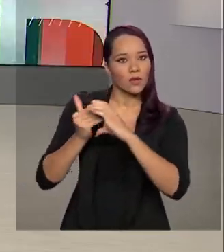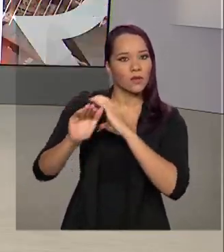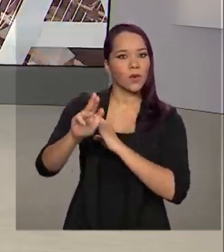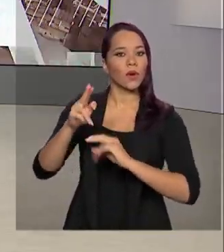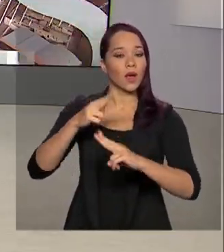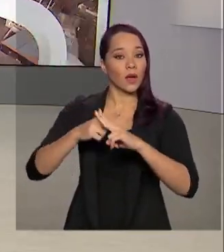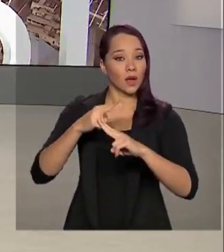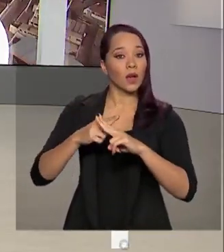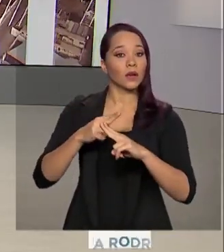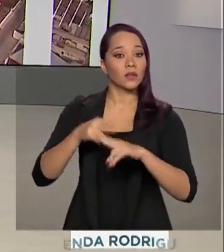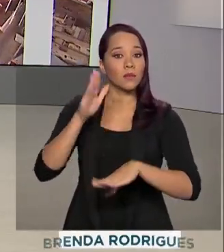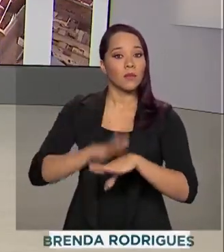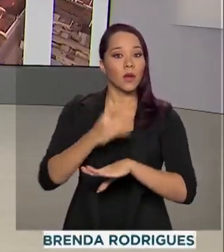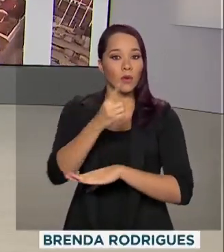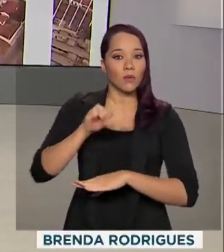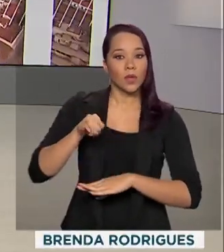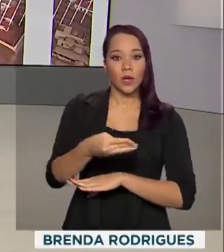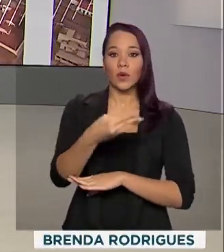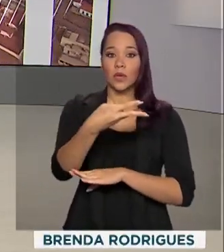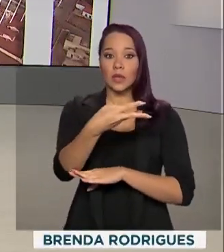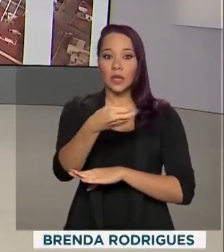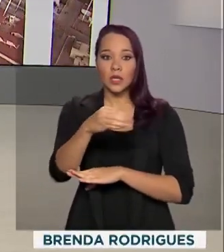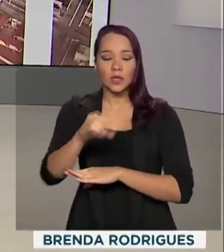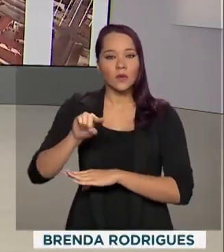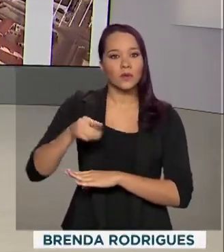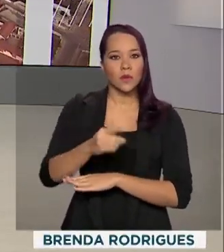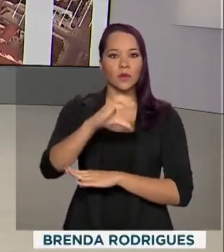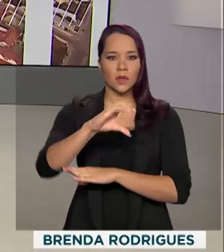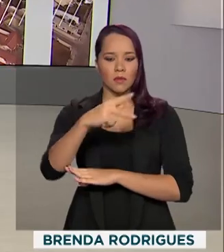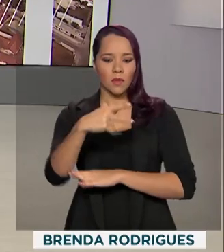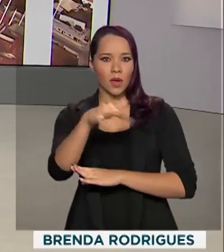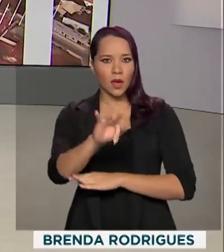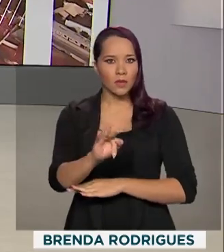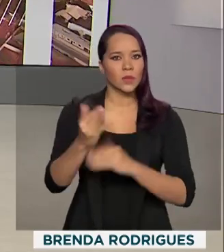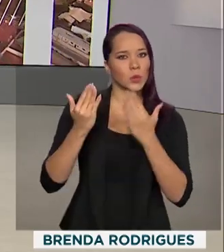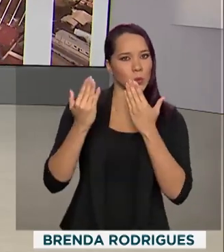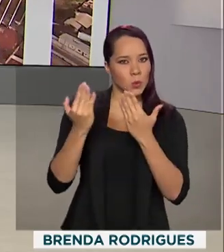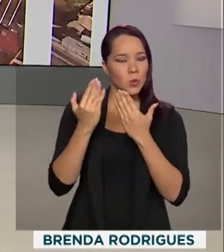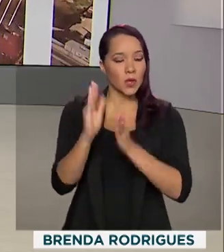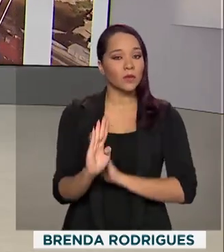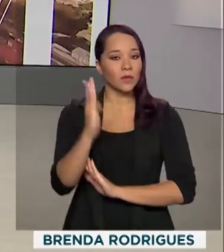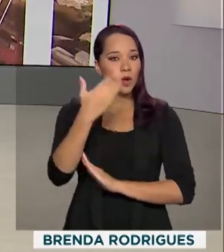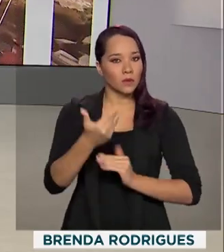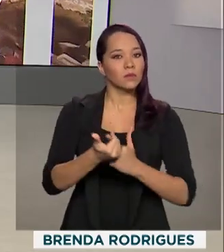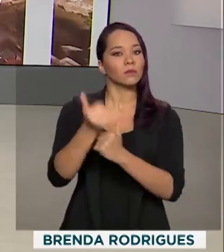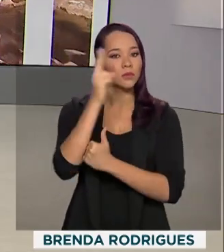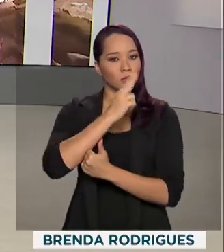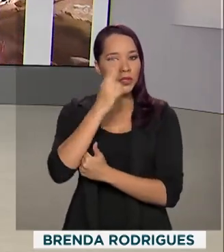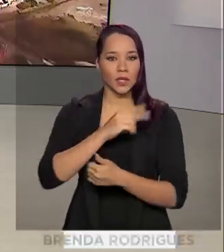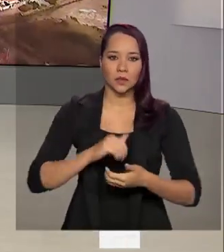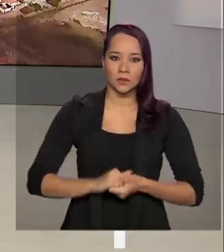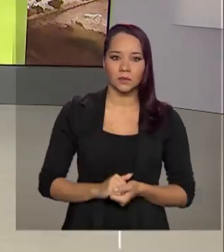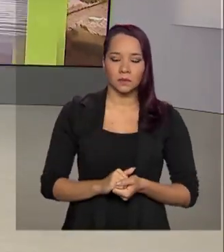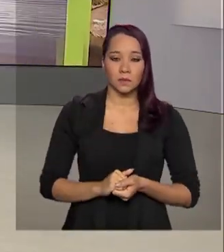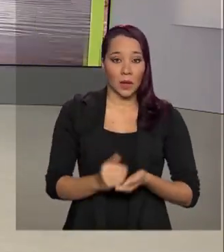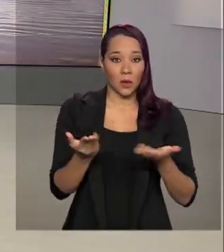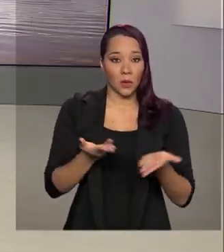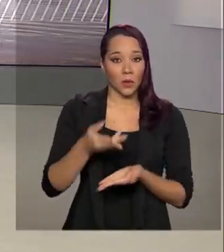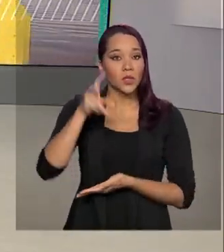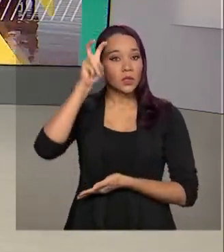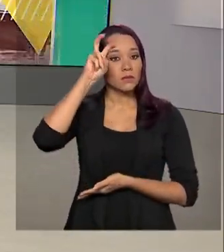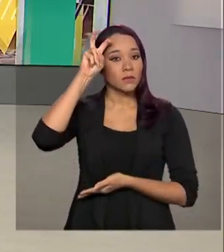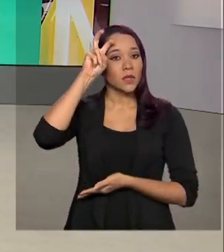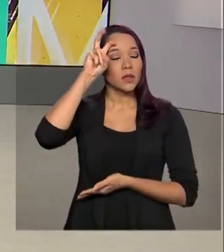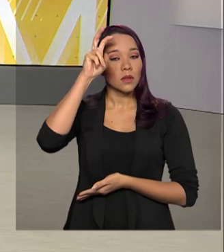Caixa mais de 1 milhão e 300 mil CPFs com suspeita de fraude no auxílio emergencial. A partir desta quinta